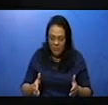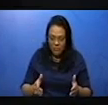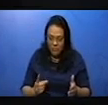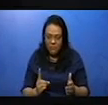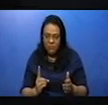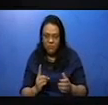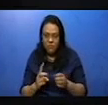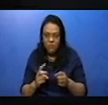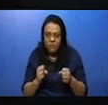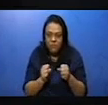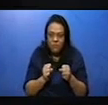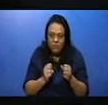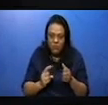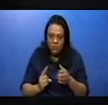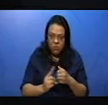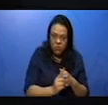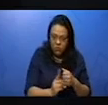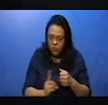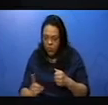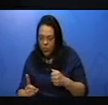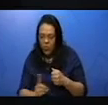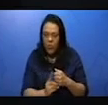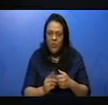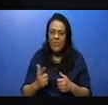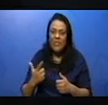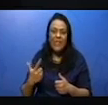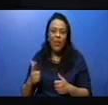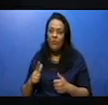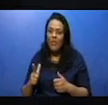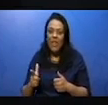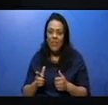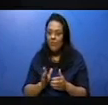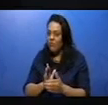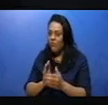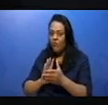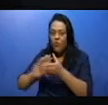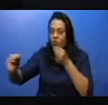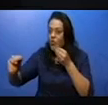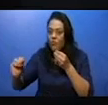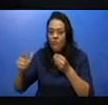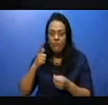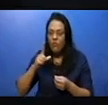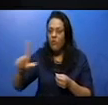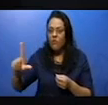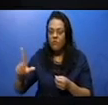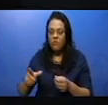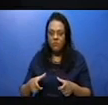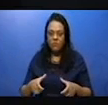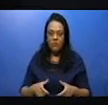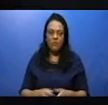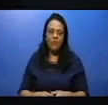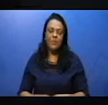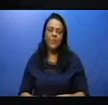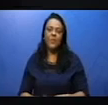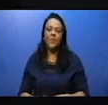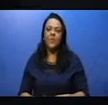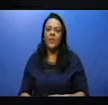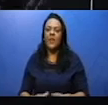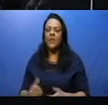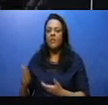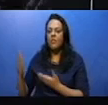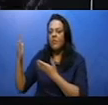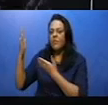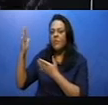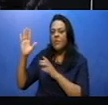sentem presas e elas possuem essa dificuldade de se libertar. Ok? Aqui a gente tem uma